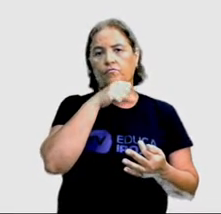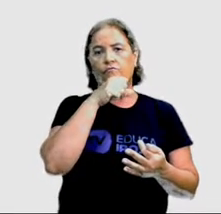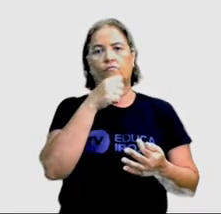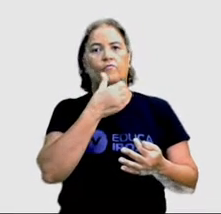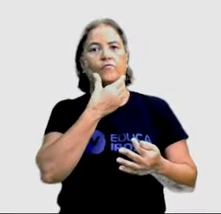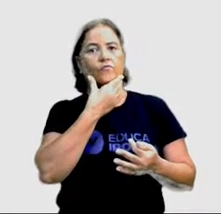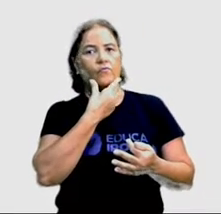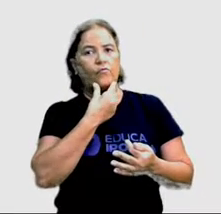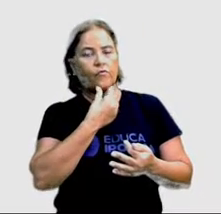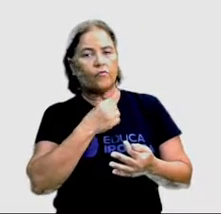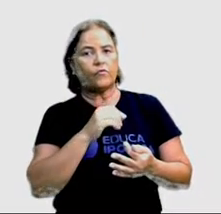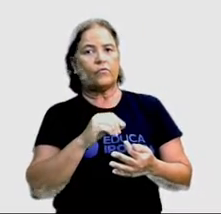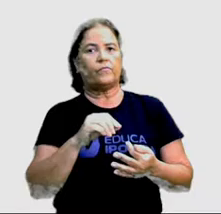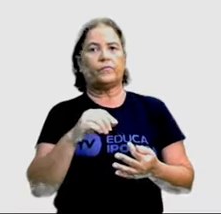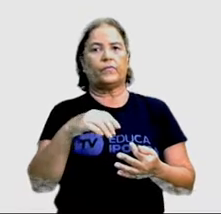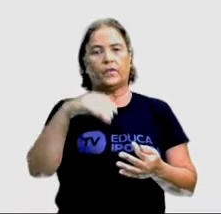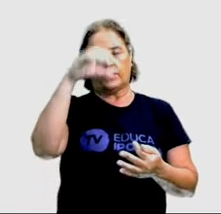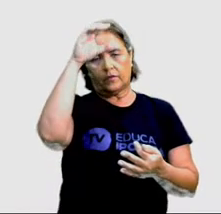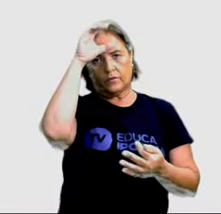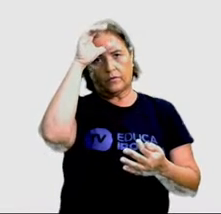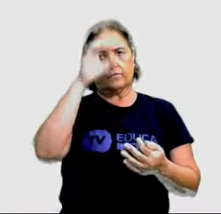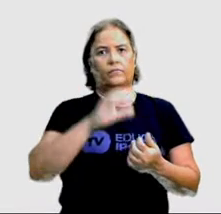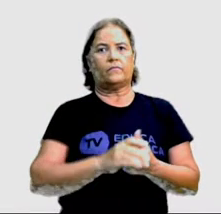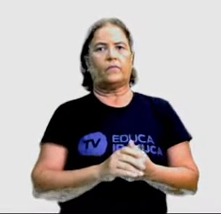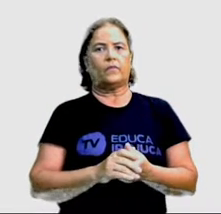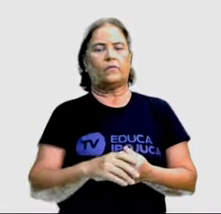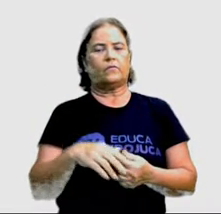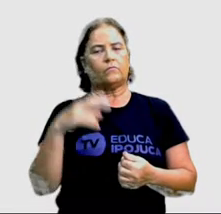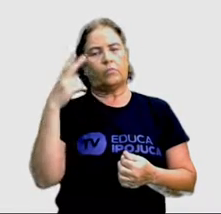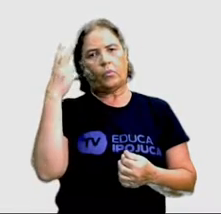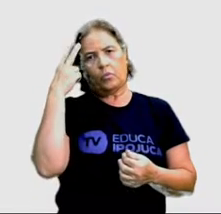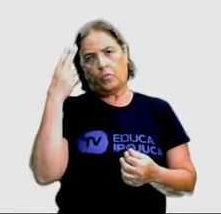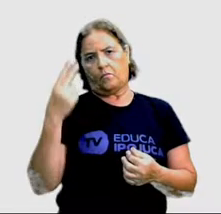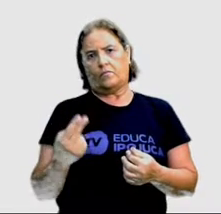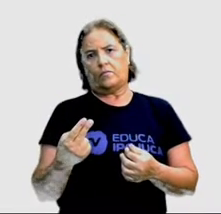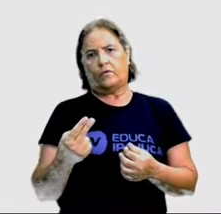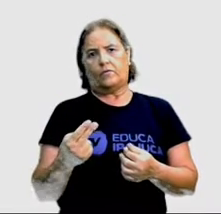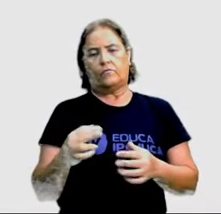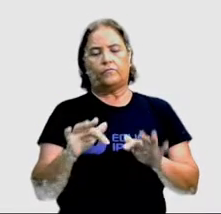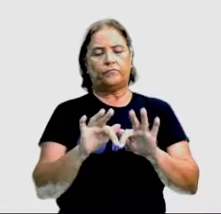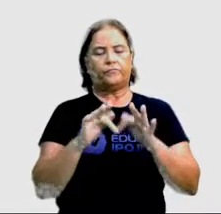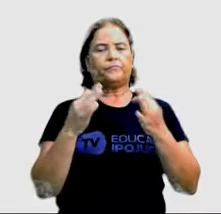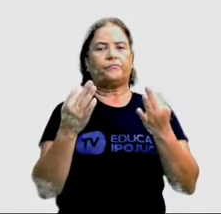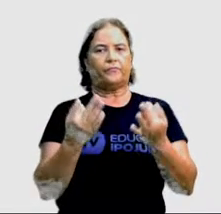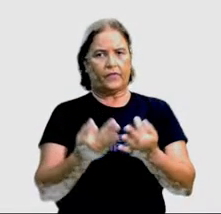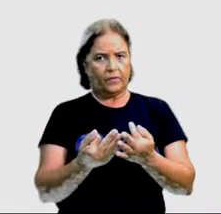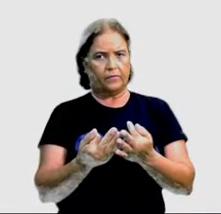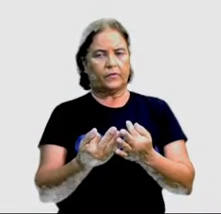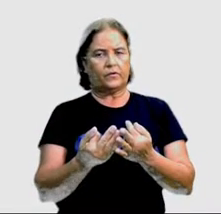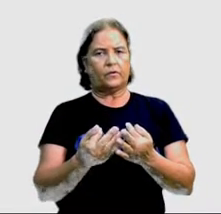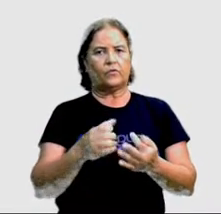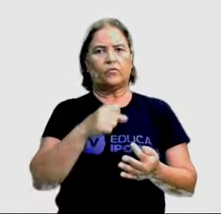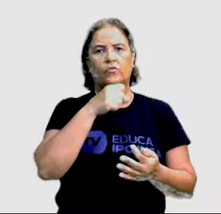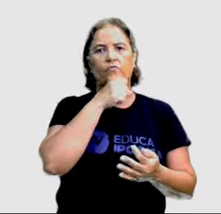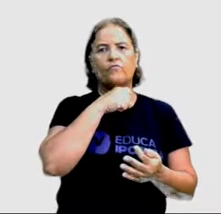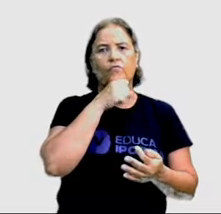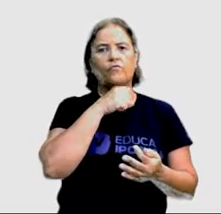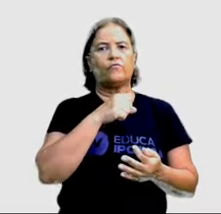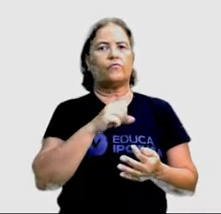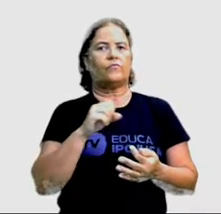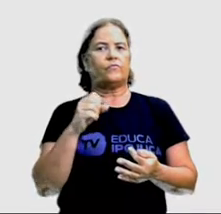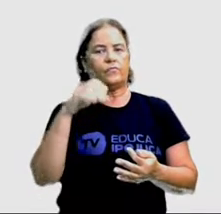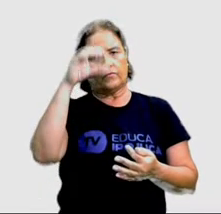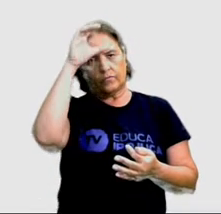Acontece também na nossa região, é muito comum, esse grupo familiar, composto pelos avós e